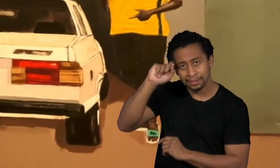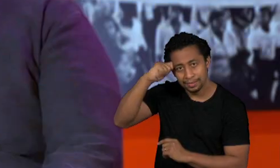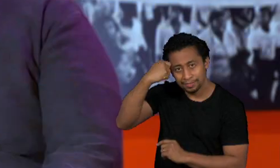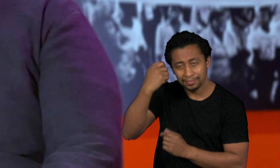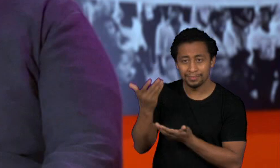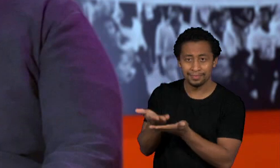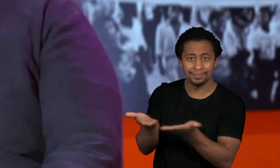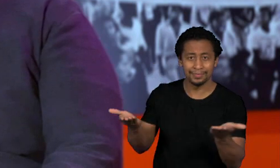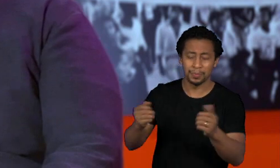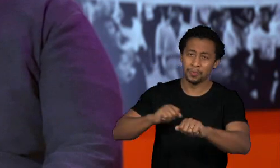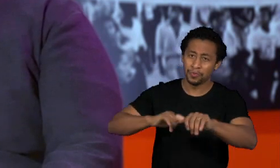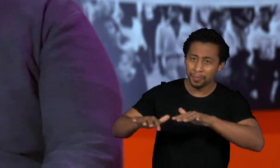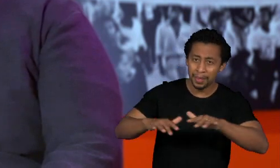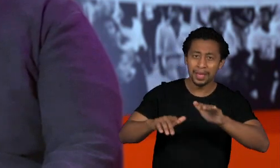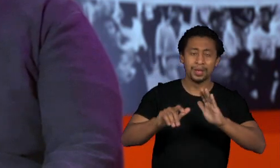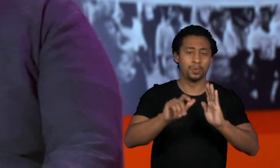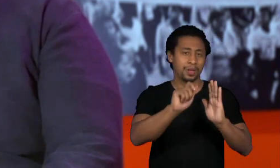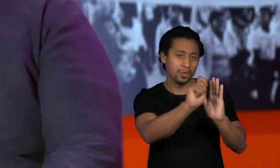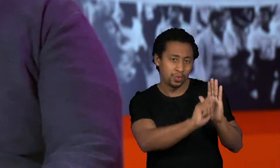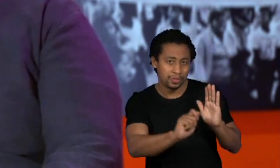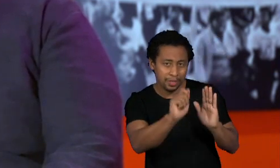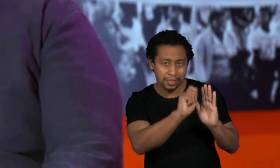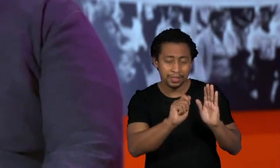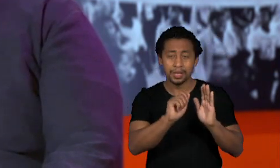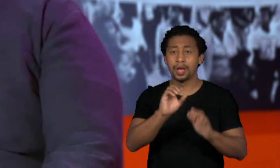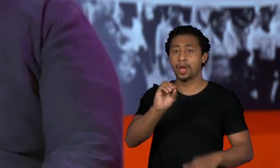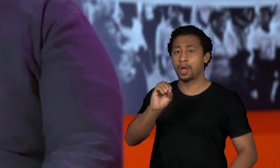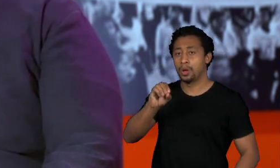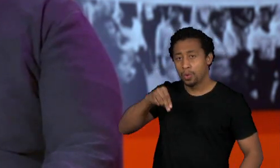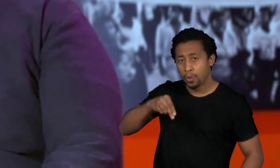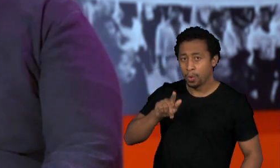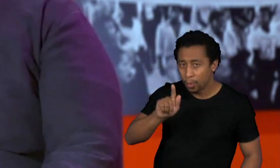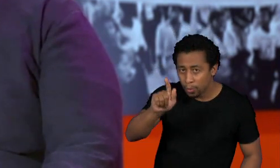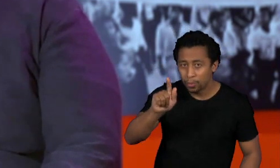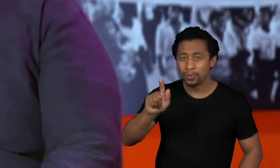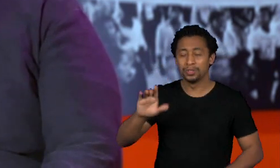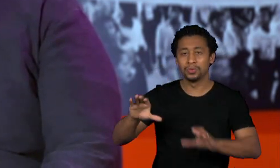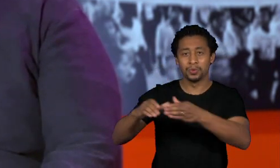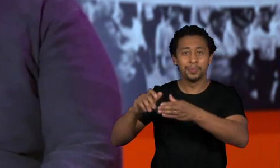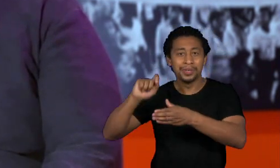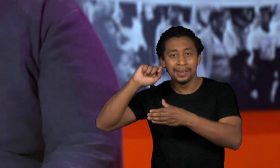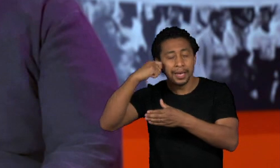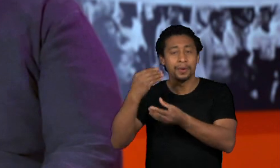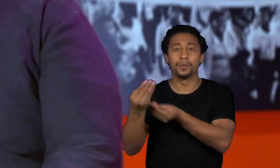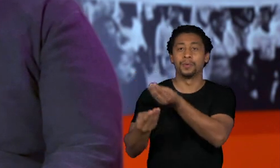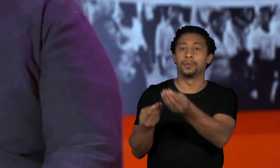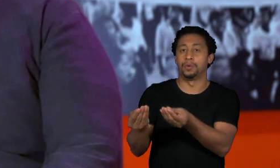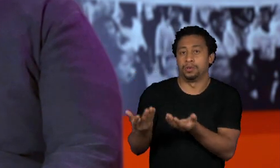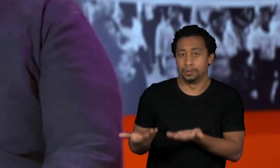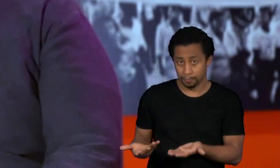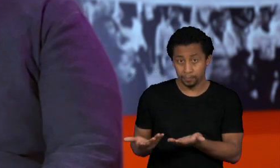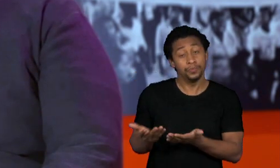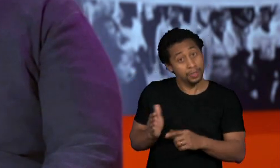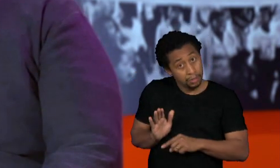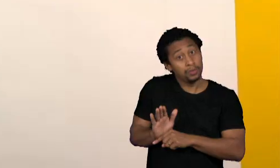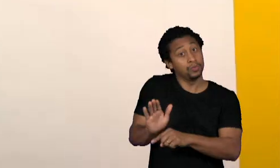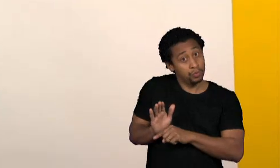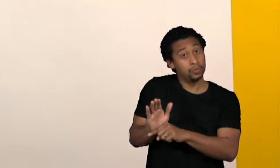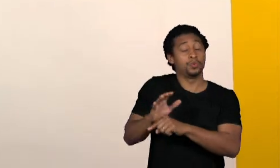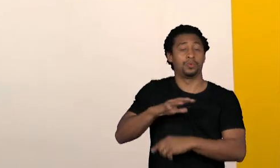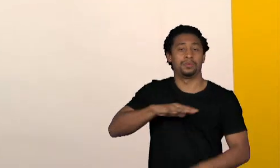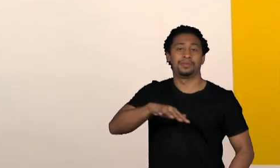movimentos, associações, organizações negras que, enfim, formaram o estado e formaram a